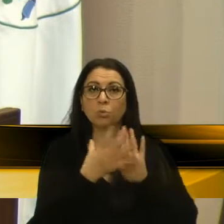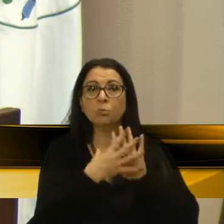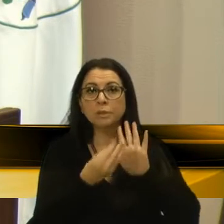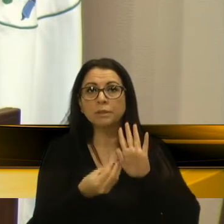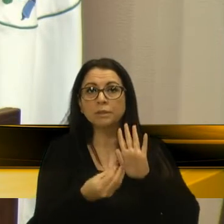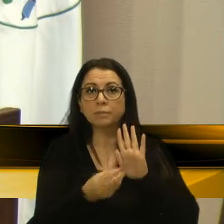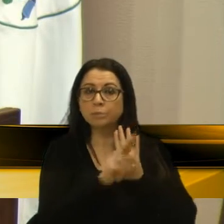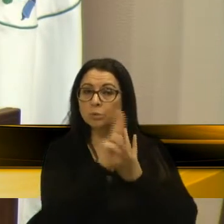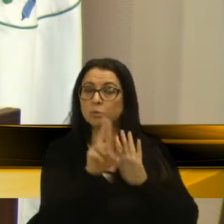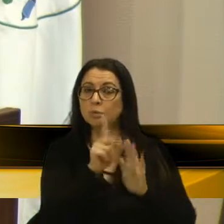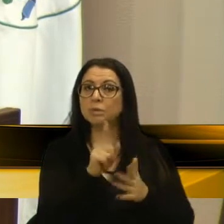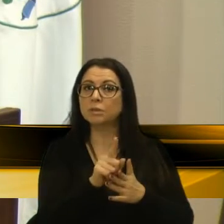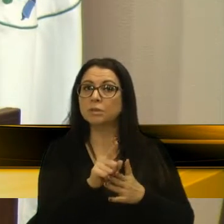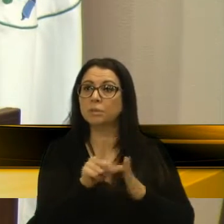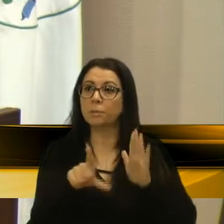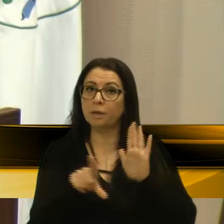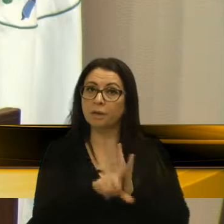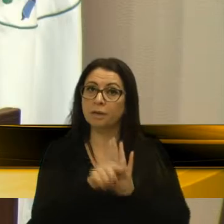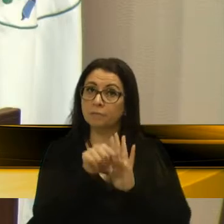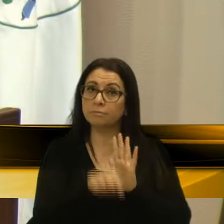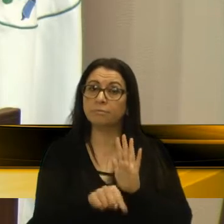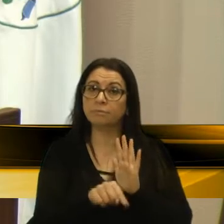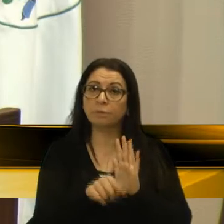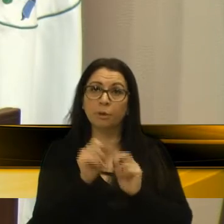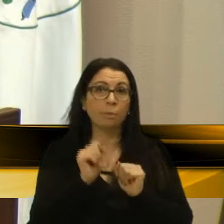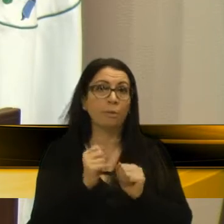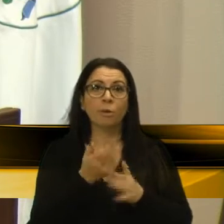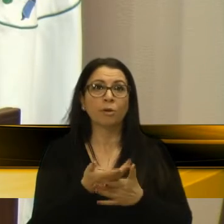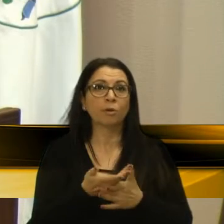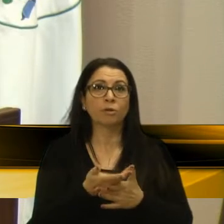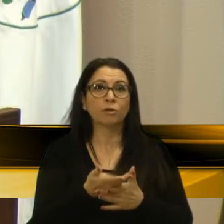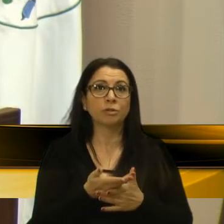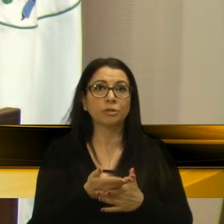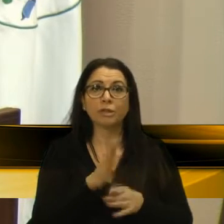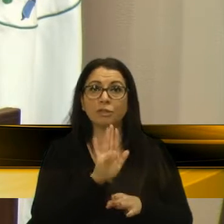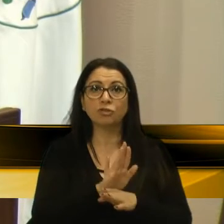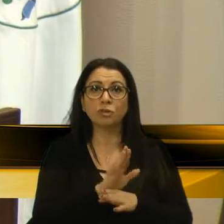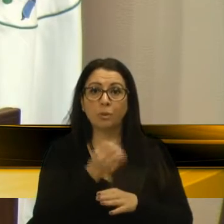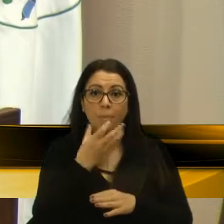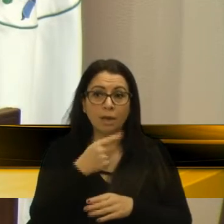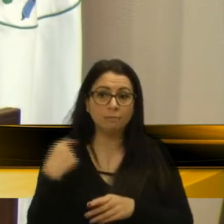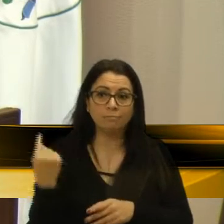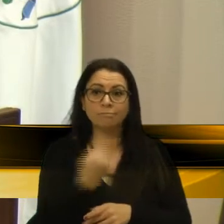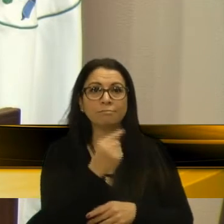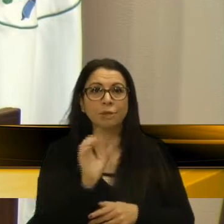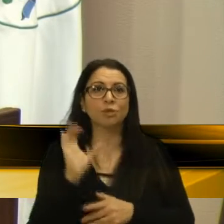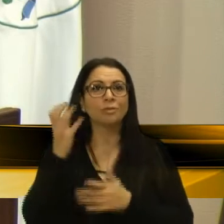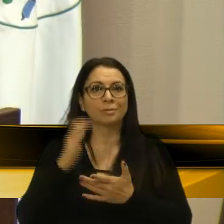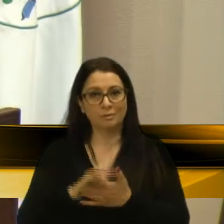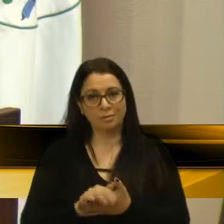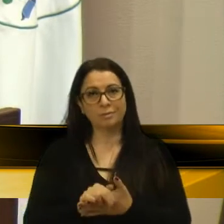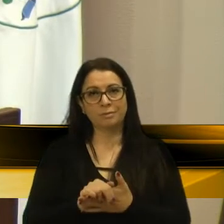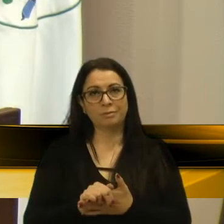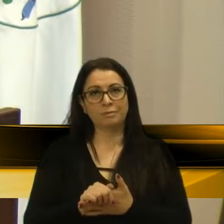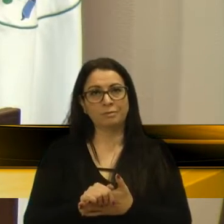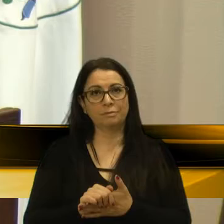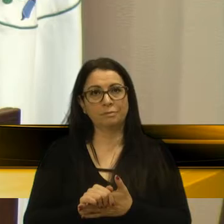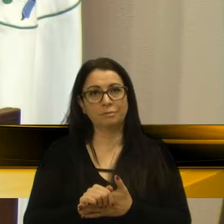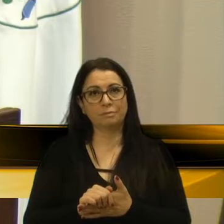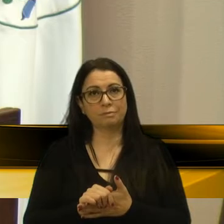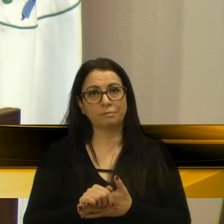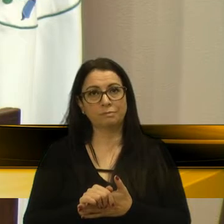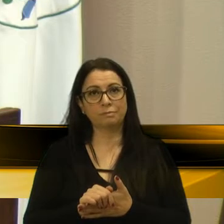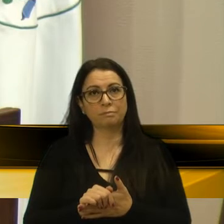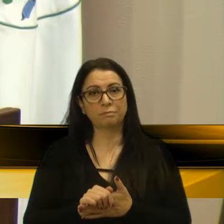nós usarmos que uma legislação ela não pode impedir o bem maior de acontecer, né? Então,